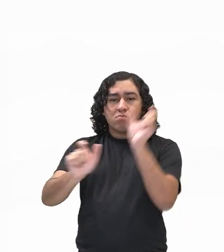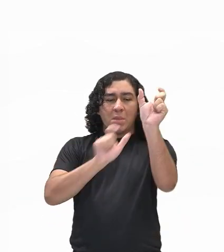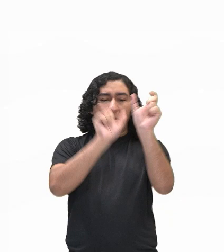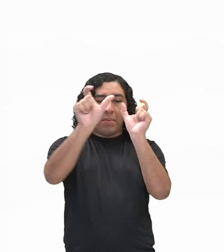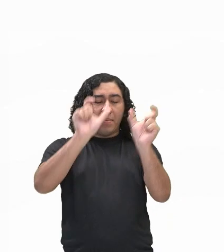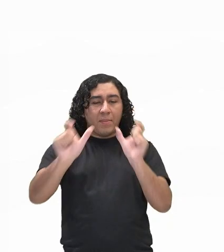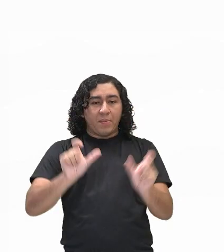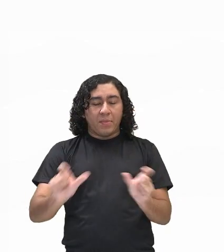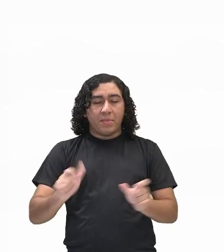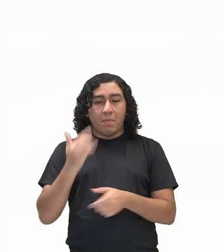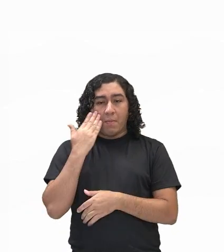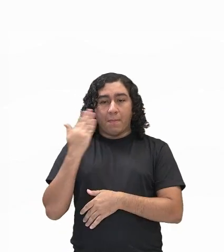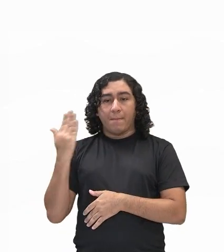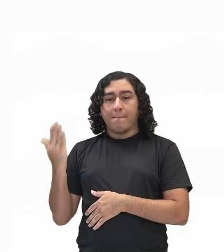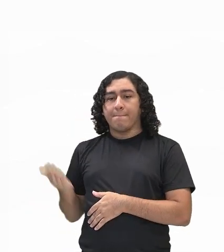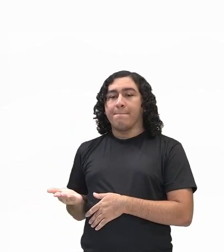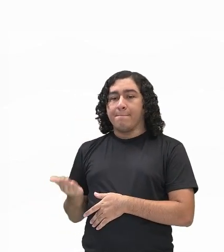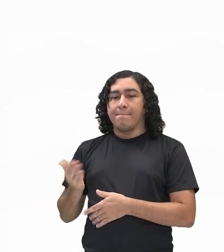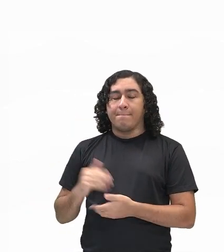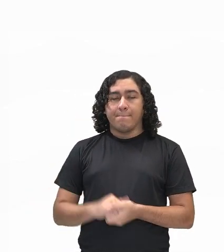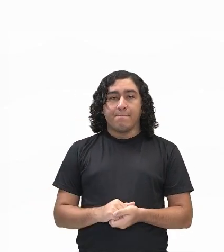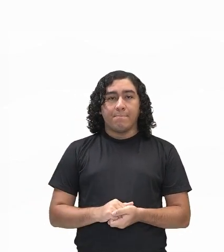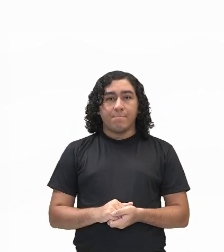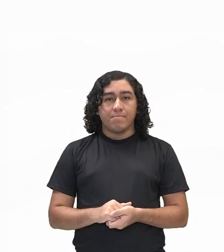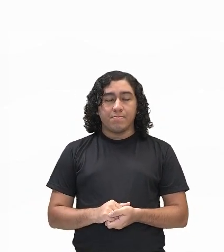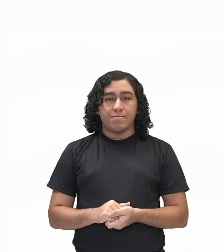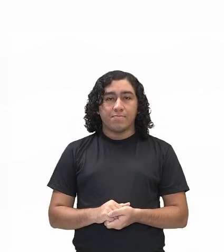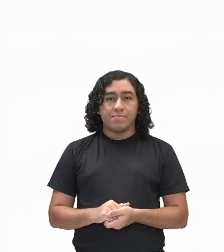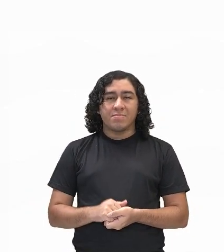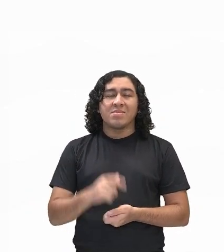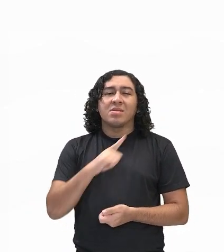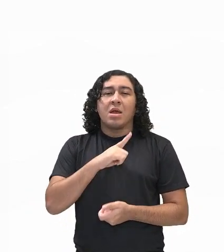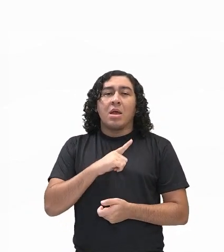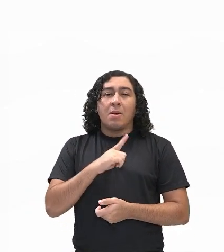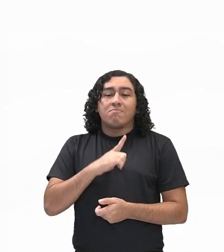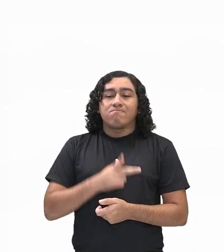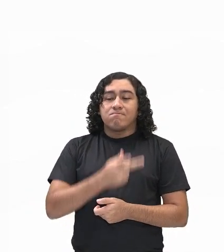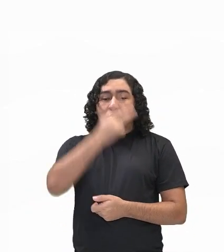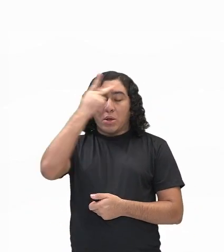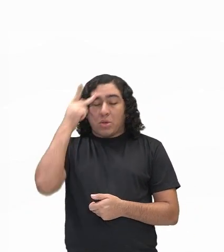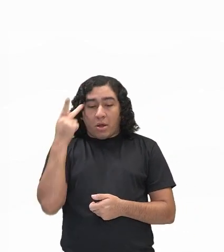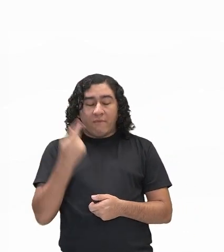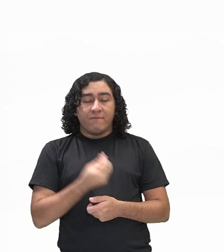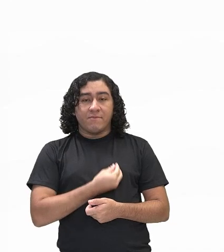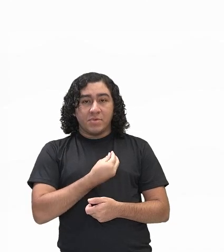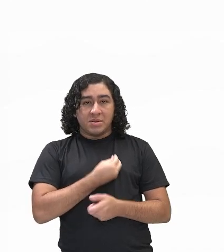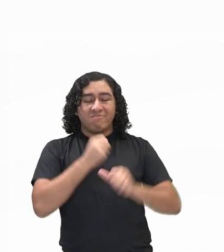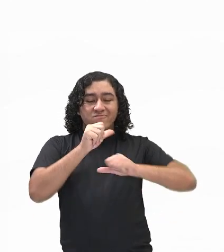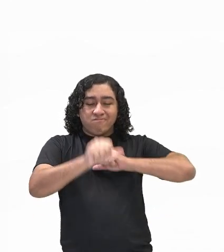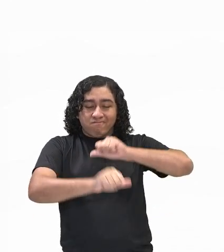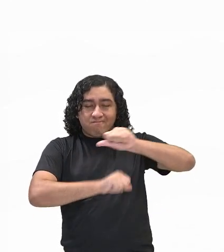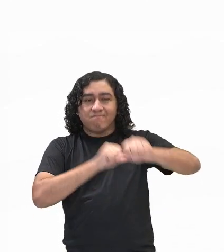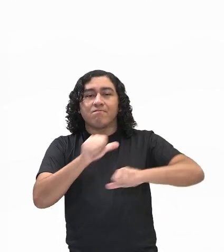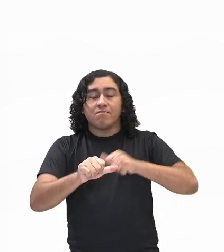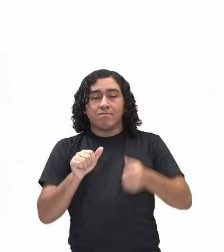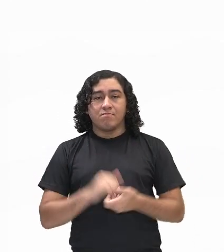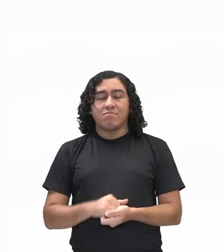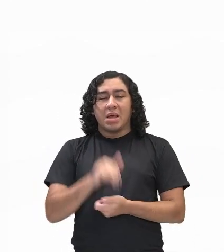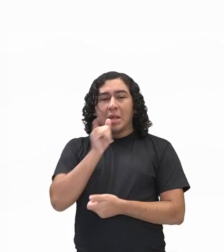que elas transformam vidas, transformam as relações humanas, com a paz,